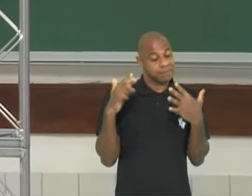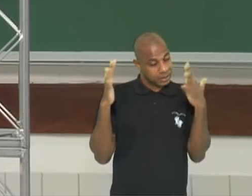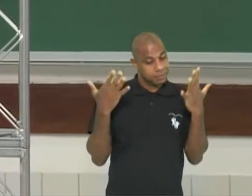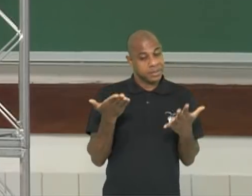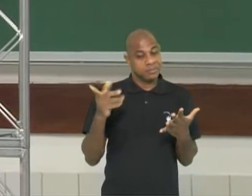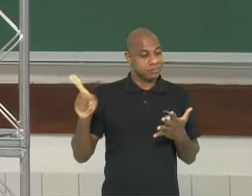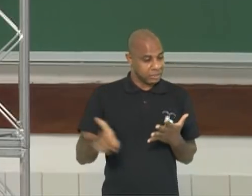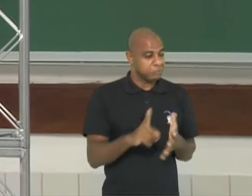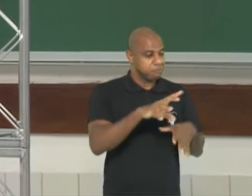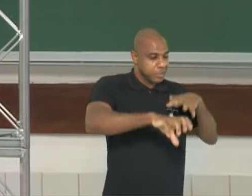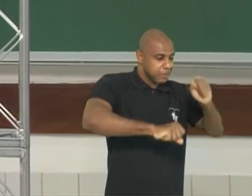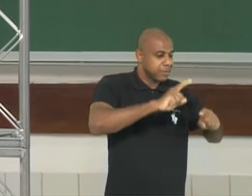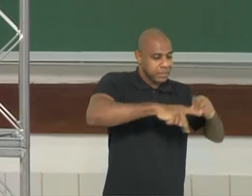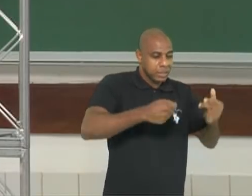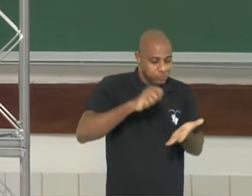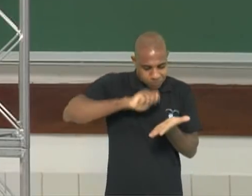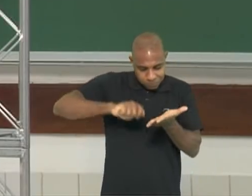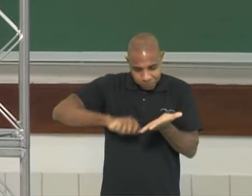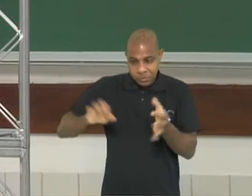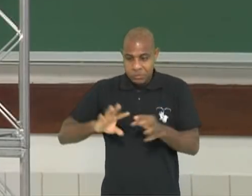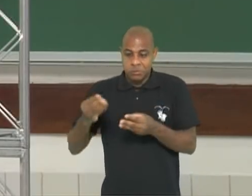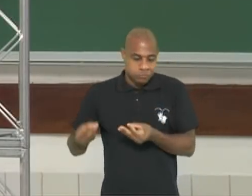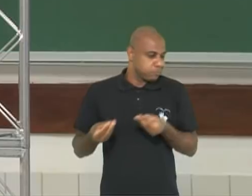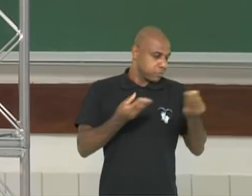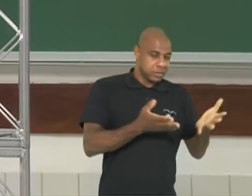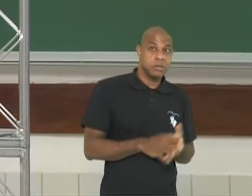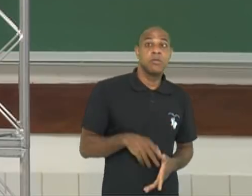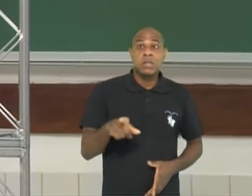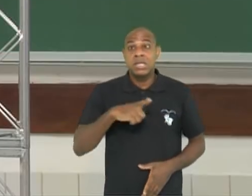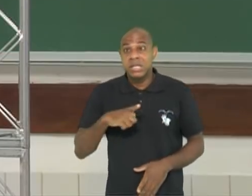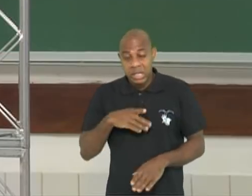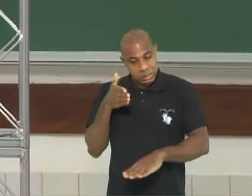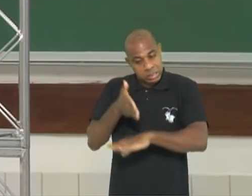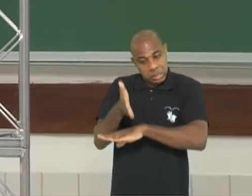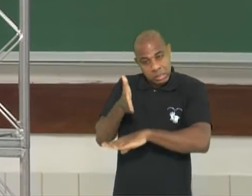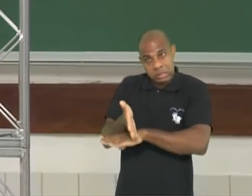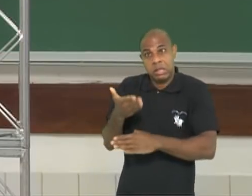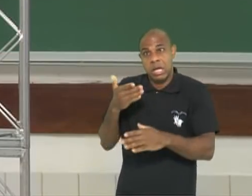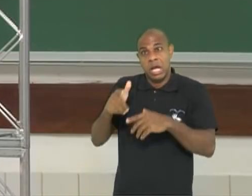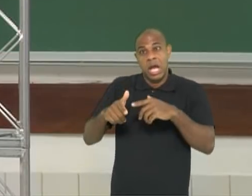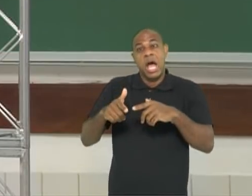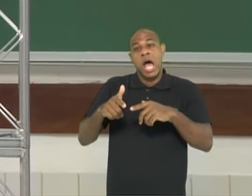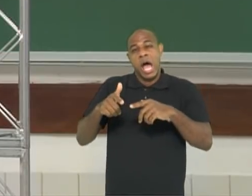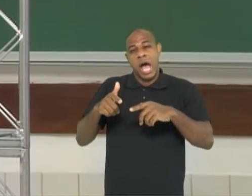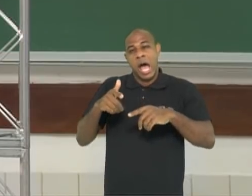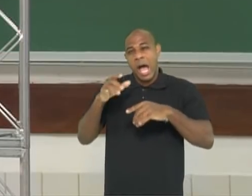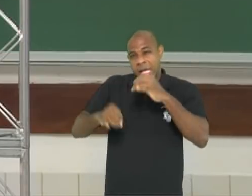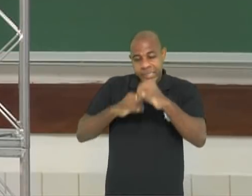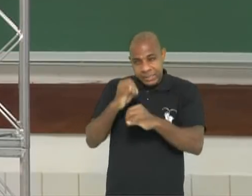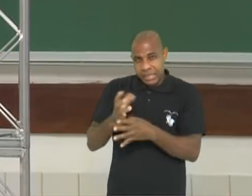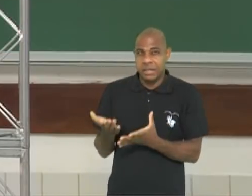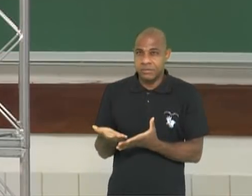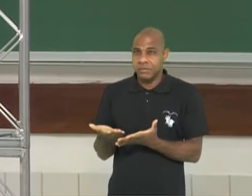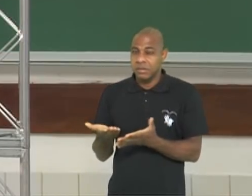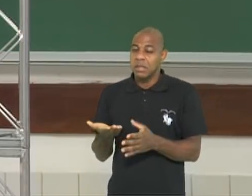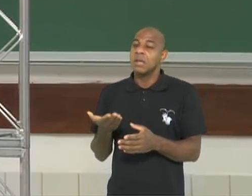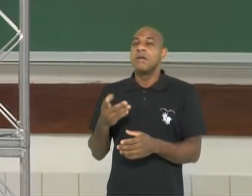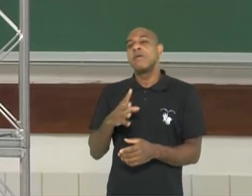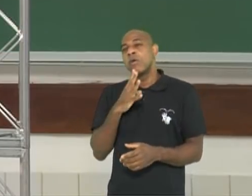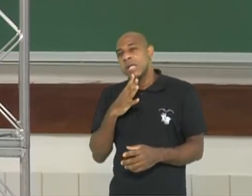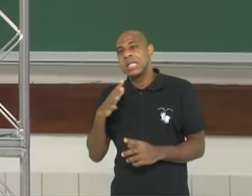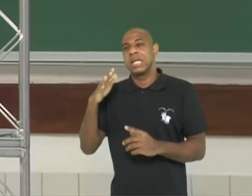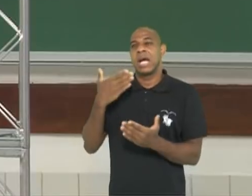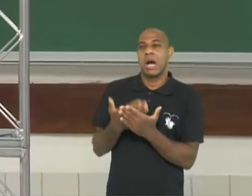está estudando. Mas quem pode, quem tem condições e que tem acesso tecnológico, convite, professor Roberto, venha conhecer o Aula